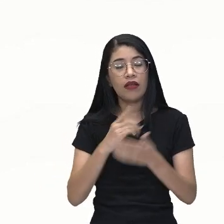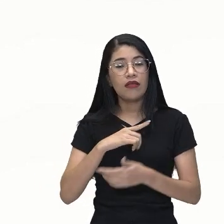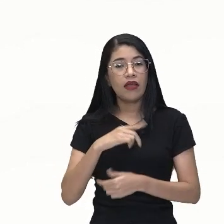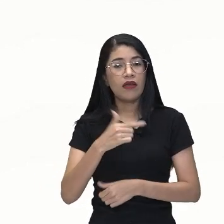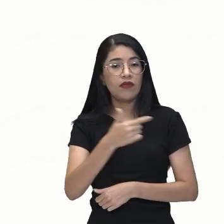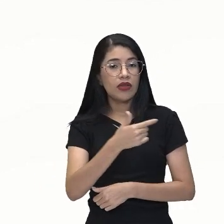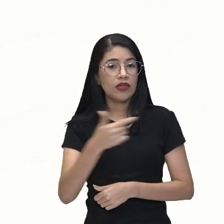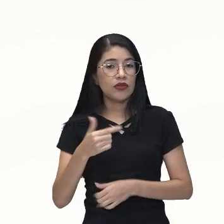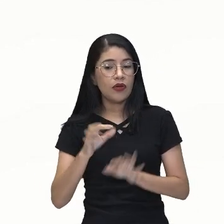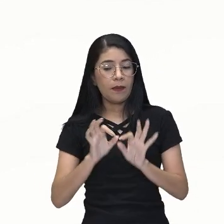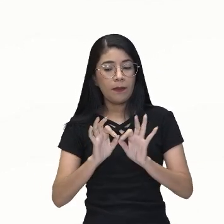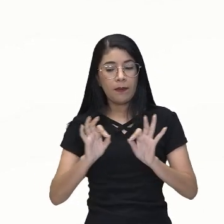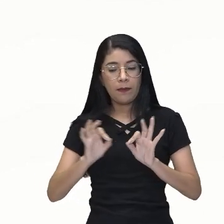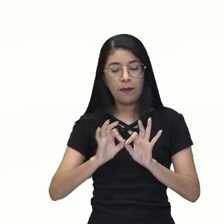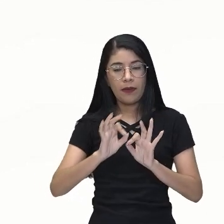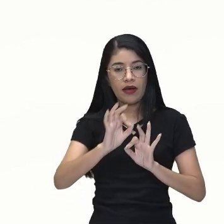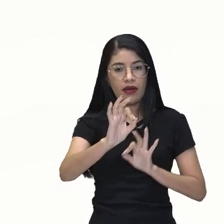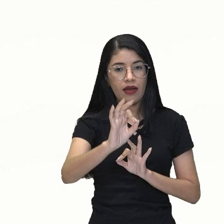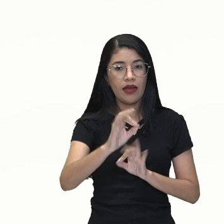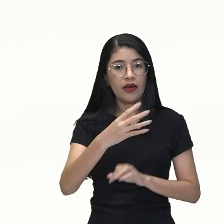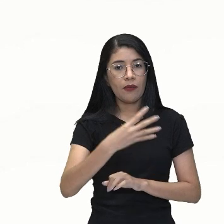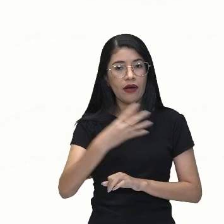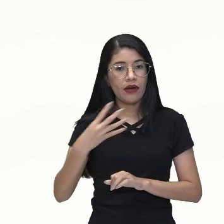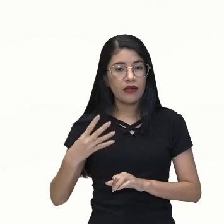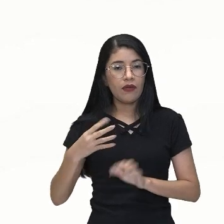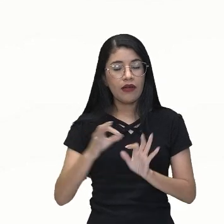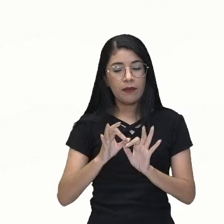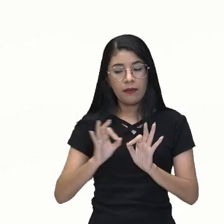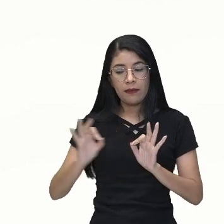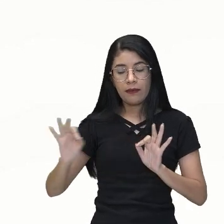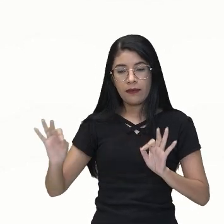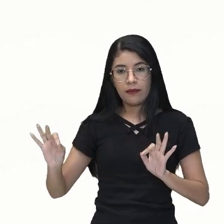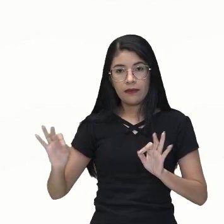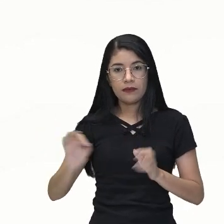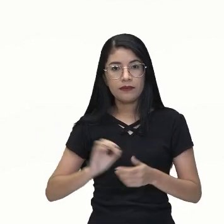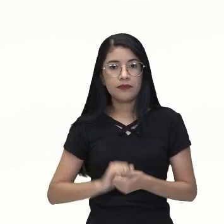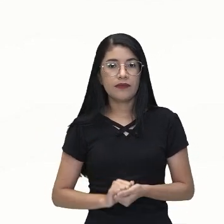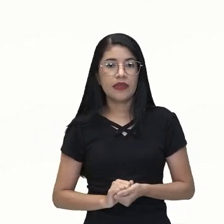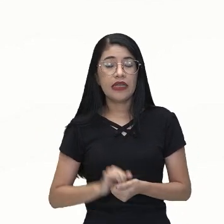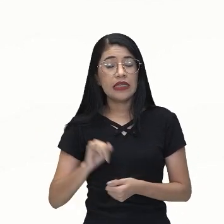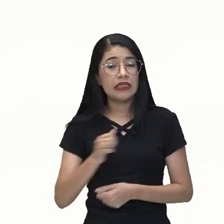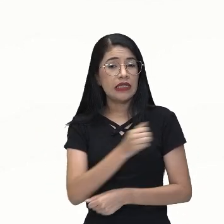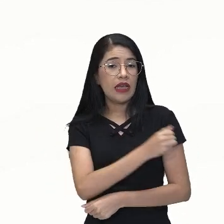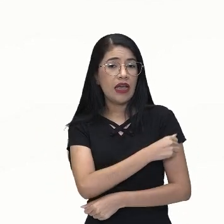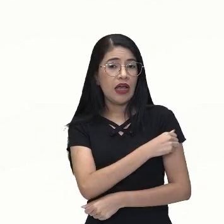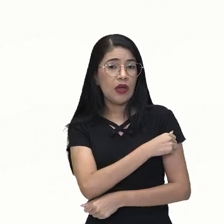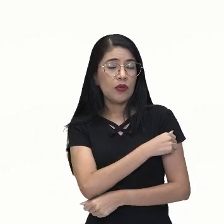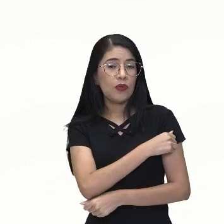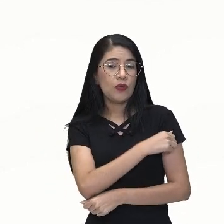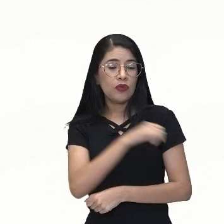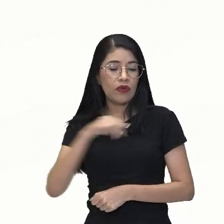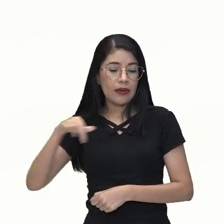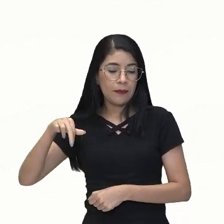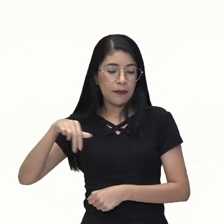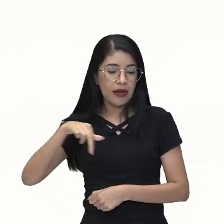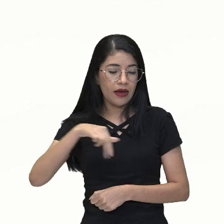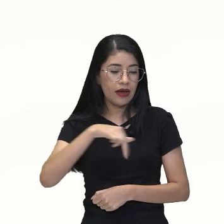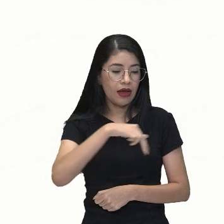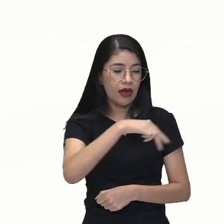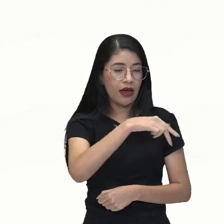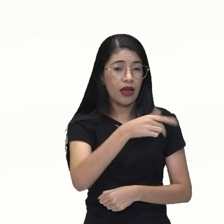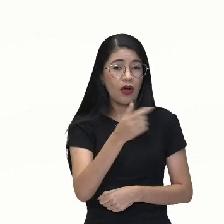22 metros de largura e 44 metros de comprimento. Se um aluno percorrer essa quadra